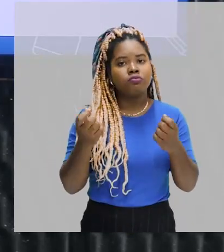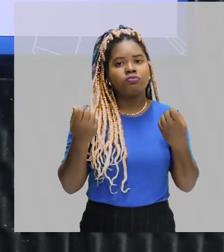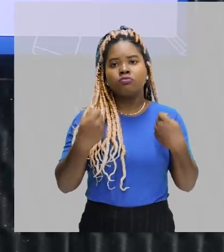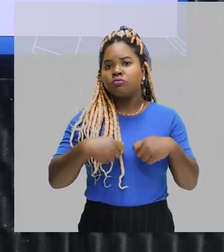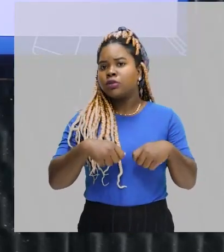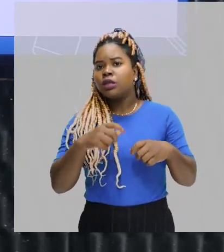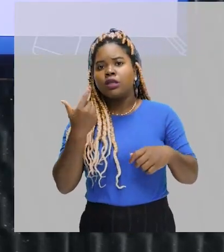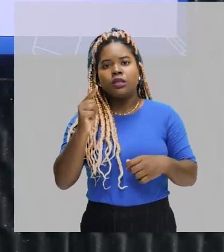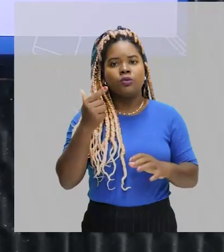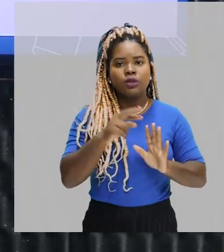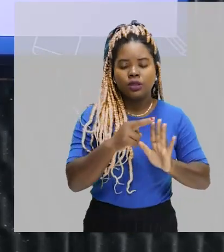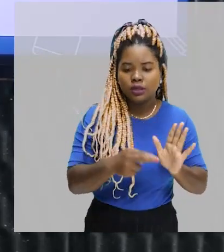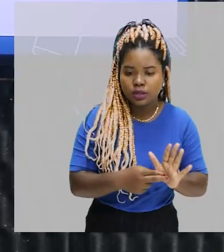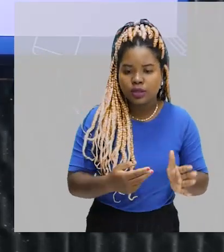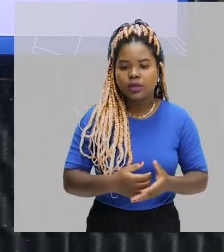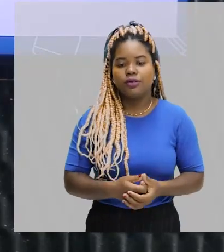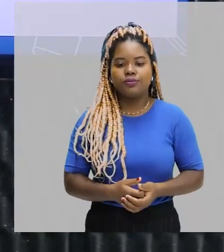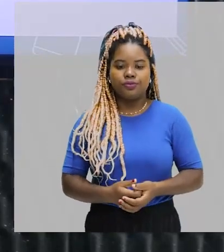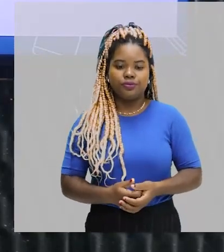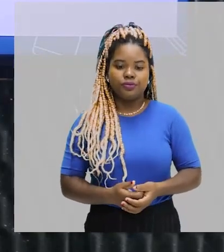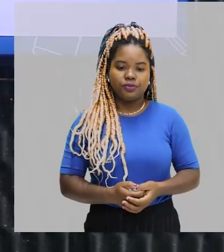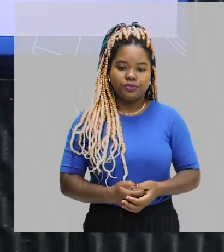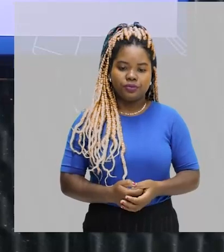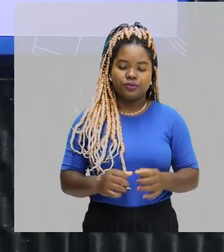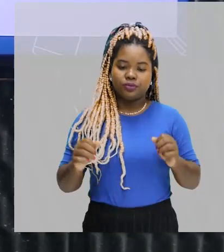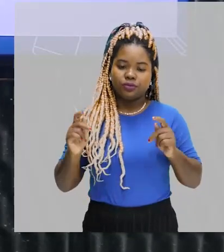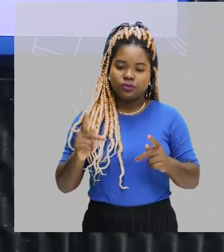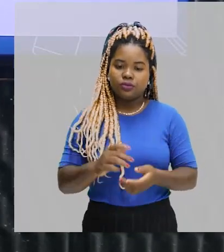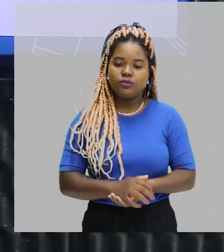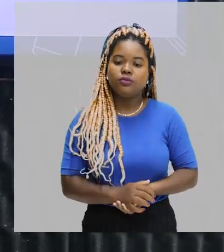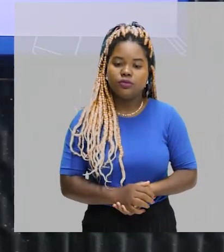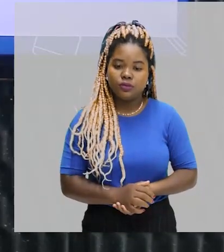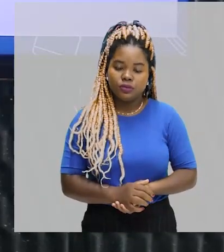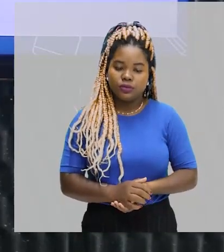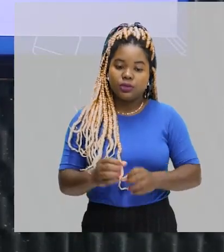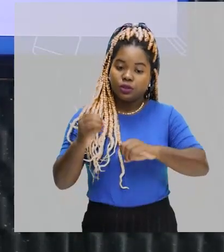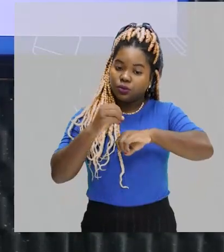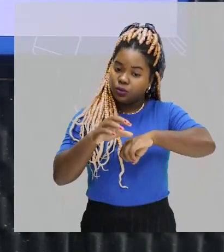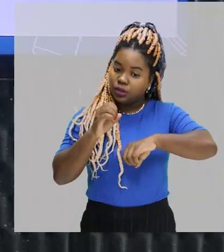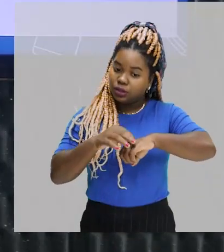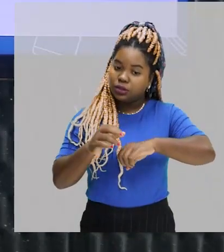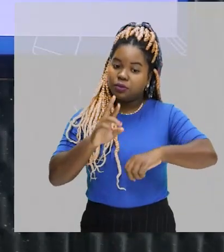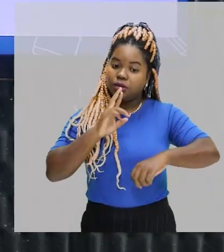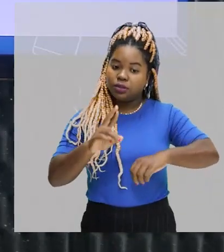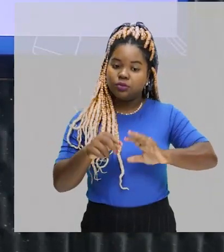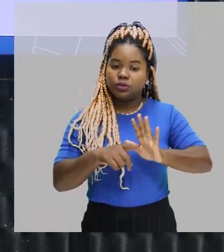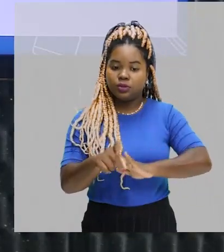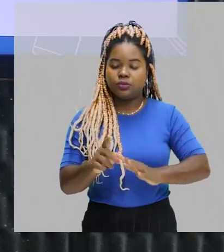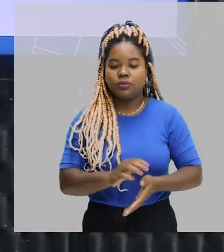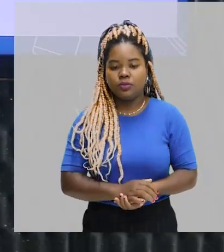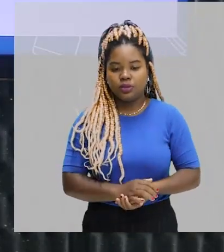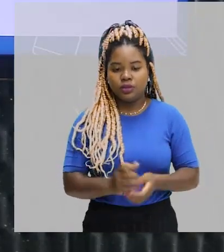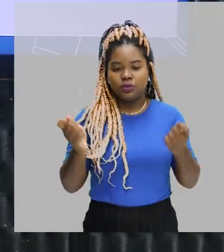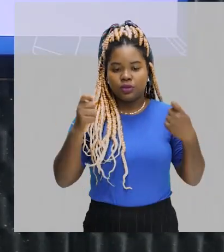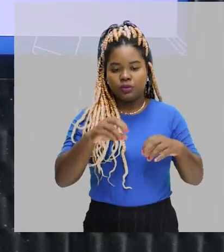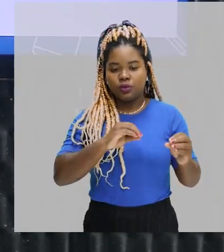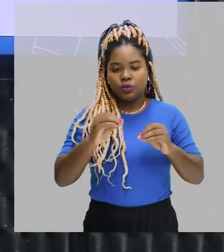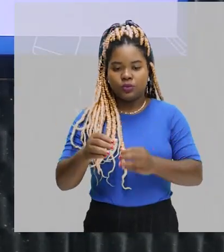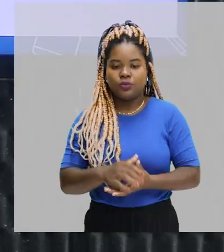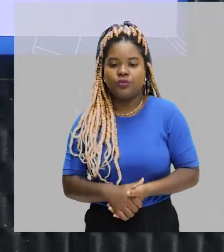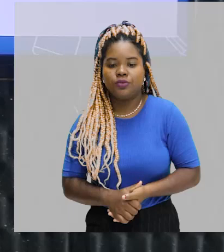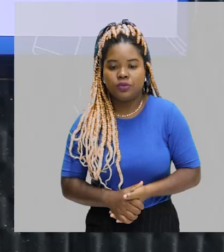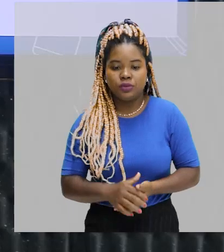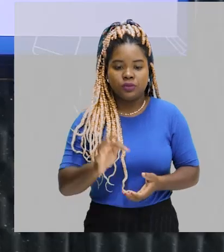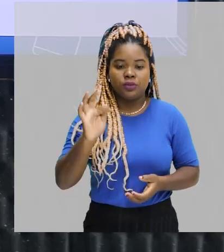no sentido de existir, fica no singular. Tá bom? Essa é a dica para responder a questão. Então, você pode botar, já